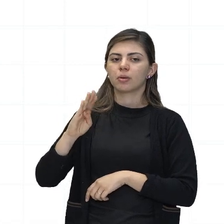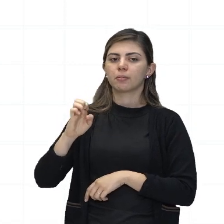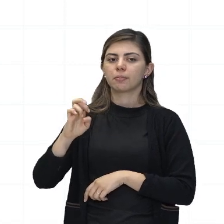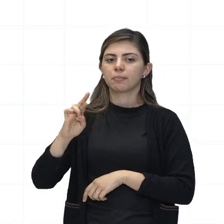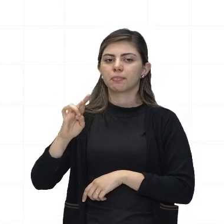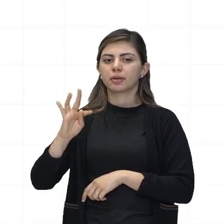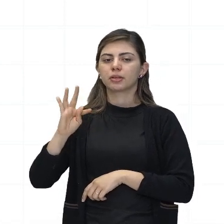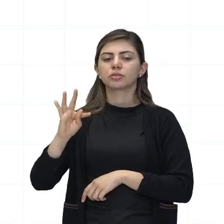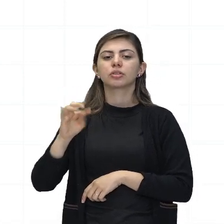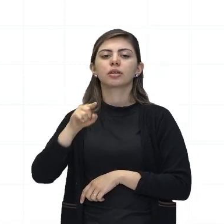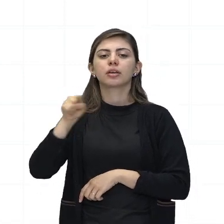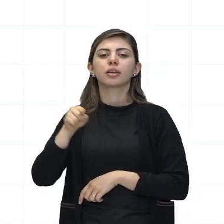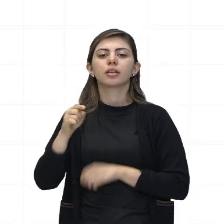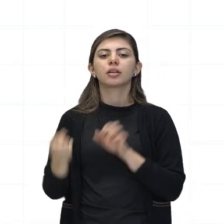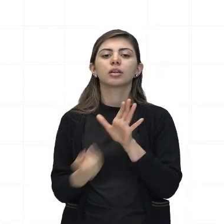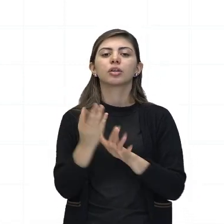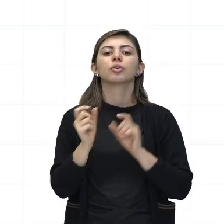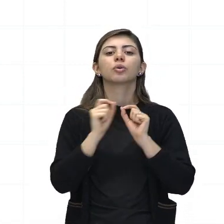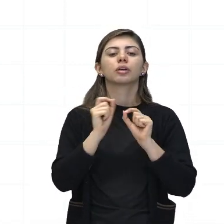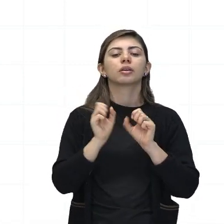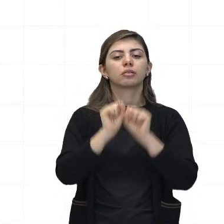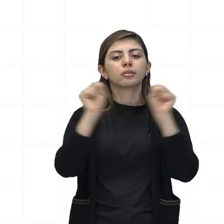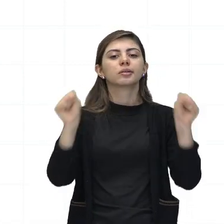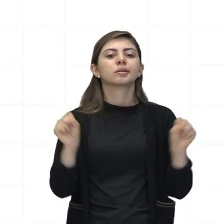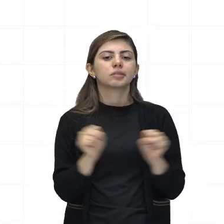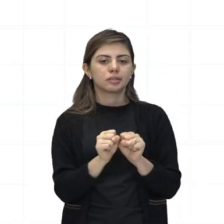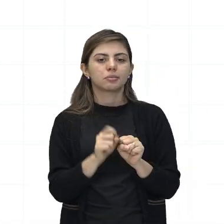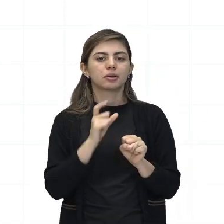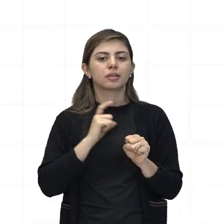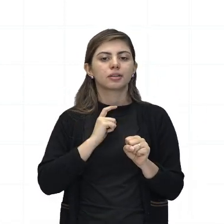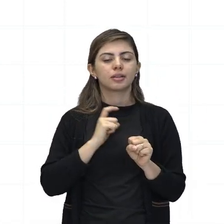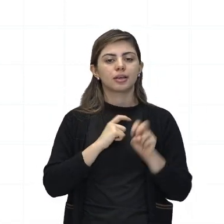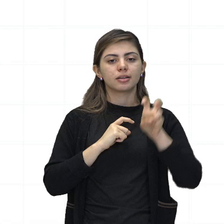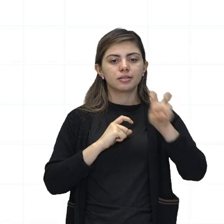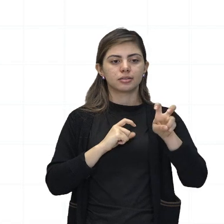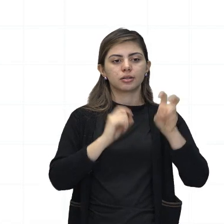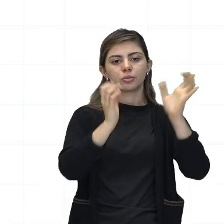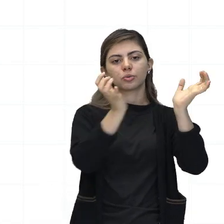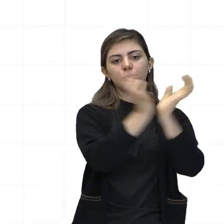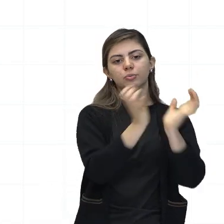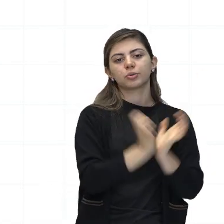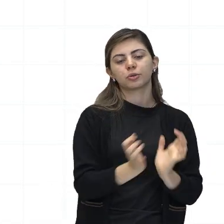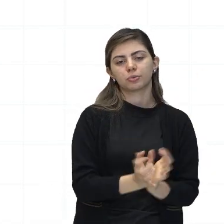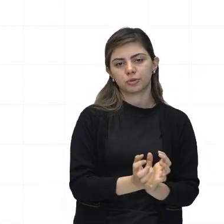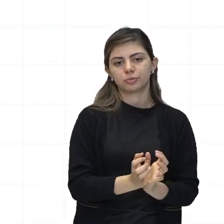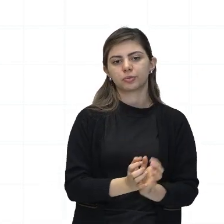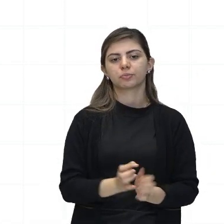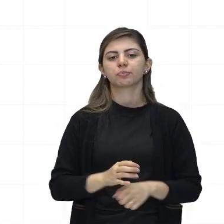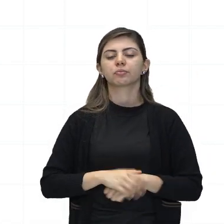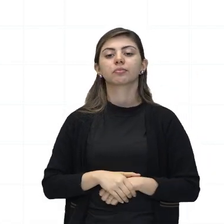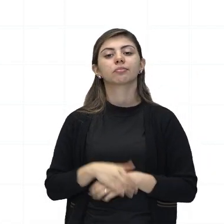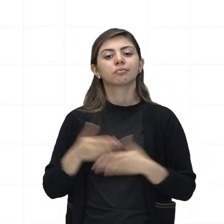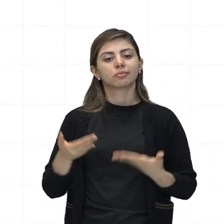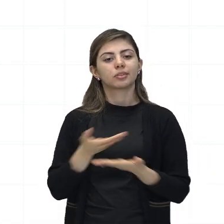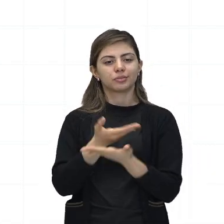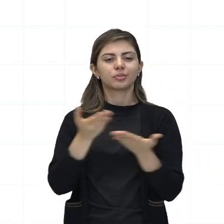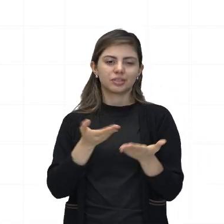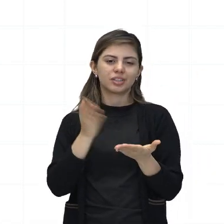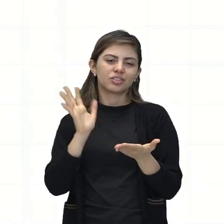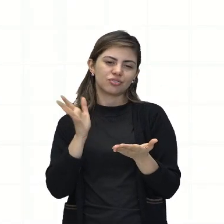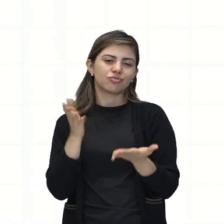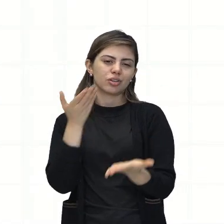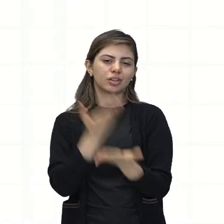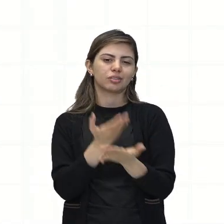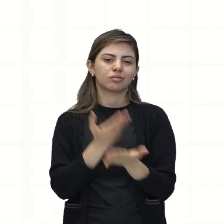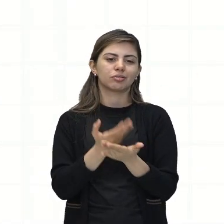pela elaboração do sistema de classificação em 5 reinos. Então, nós temos aí, inclusive, vocês já devem ter estudado,